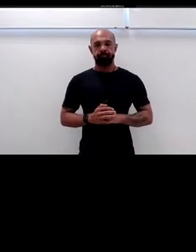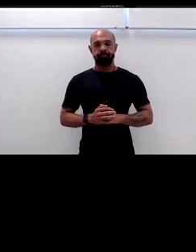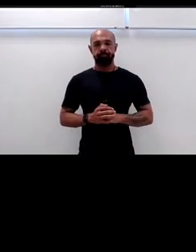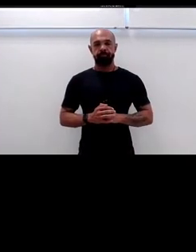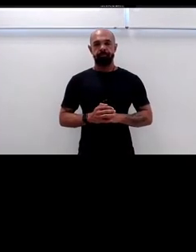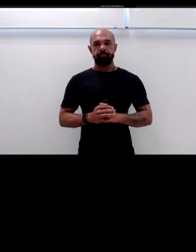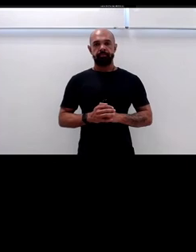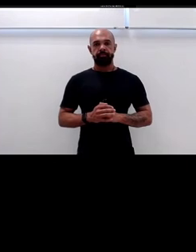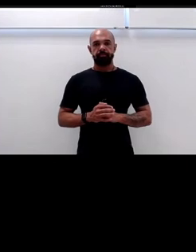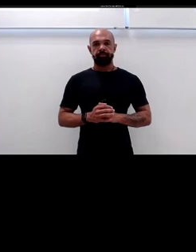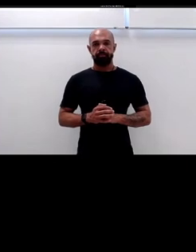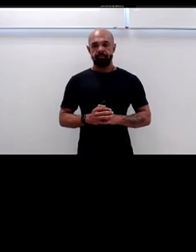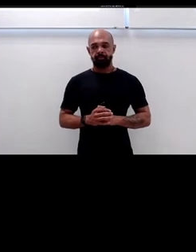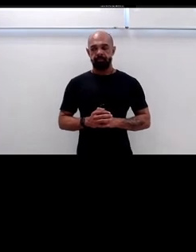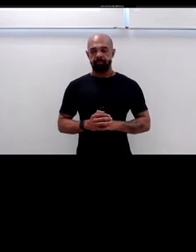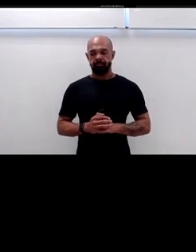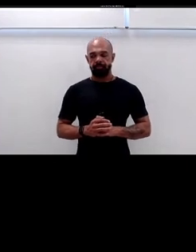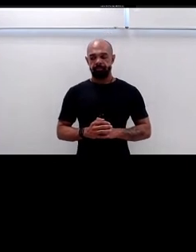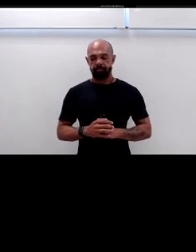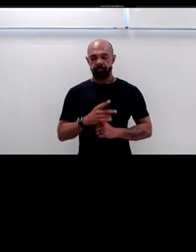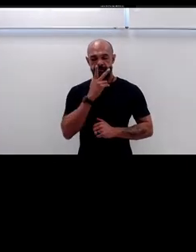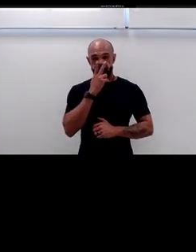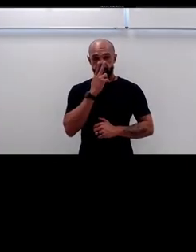Hoje é o dia que o bispo